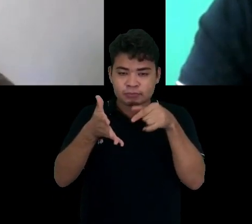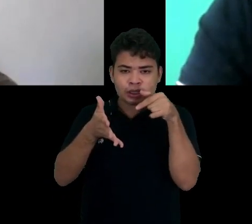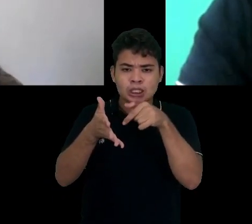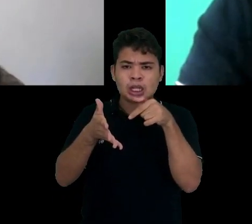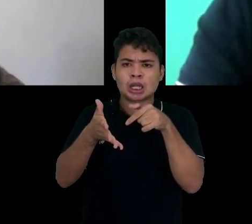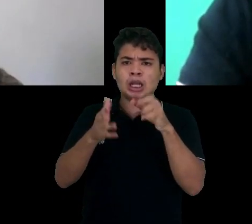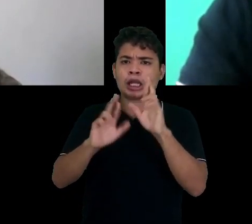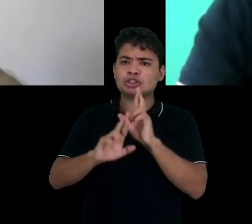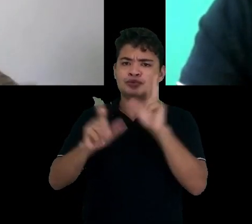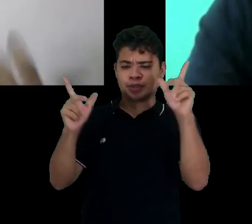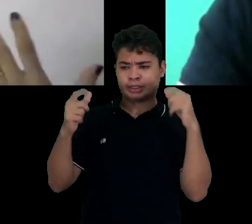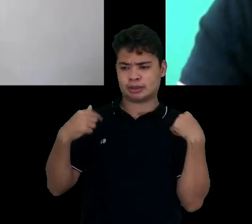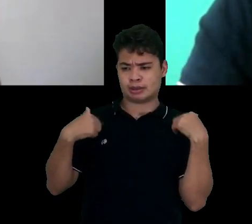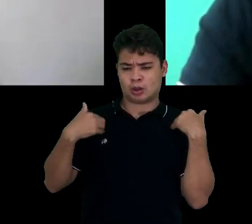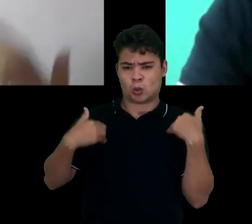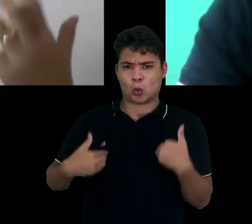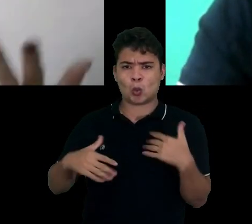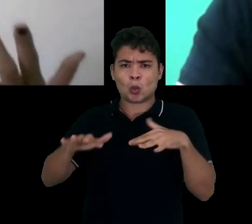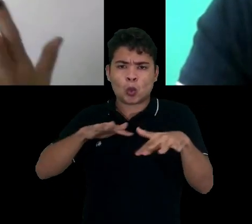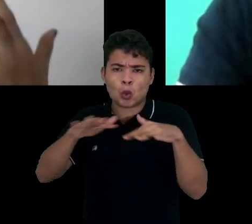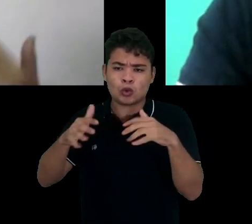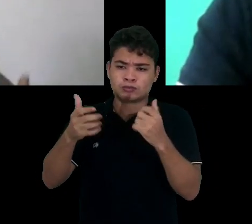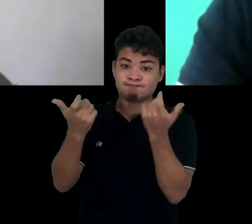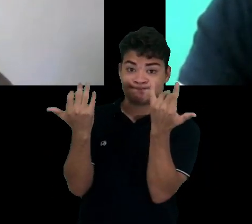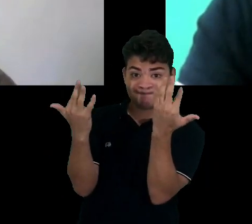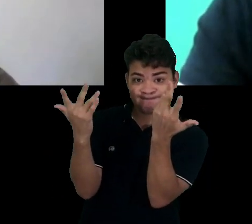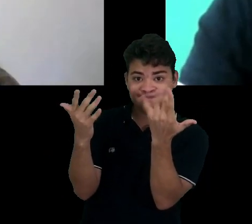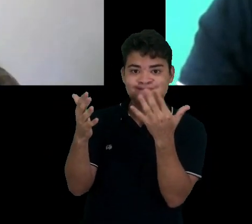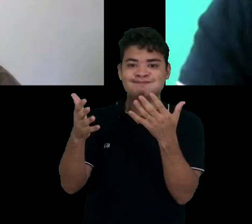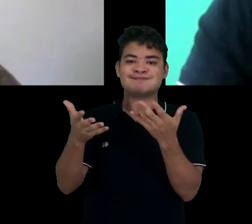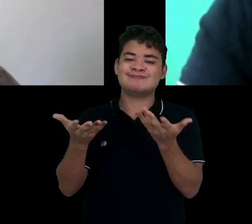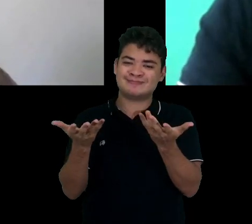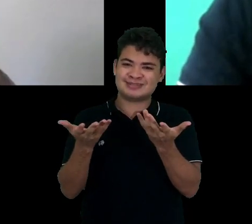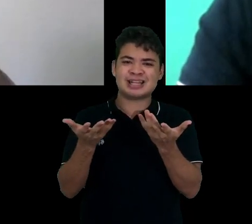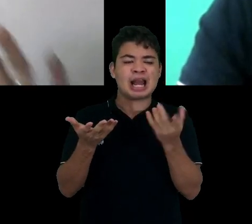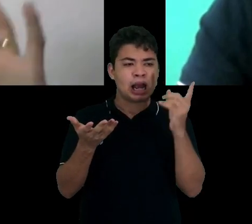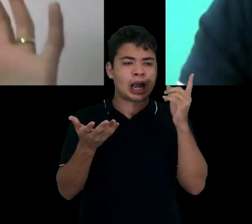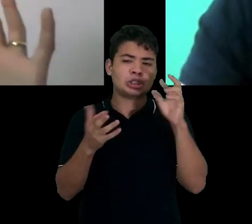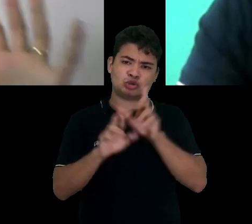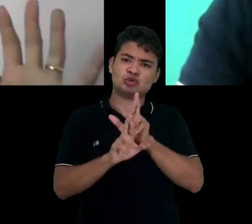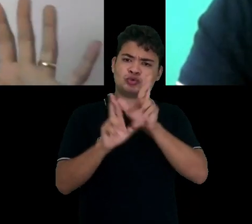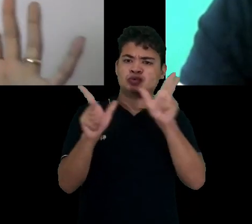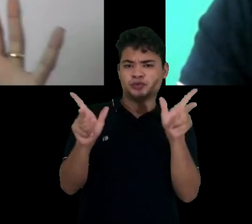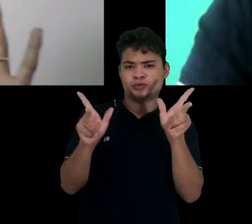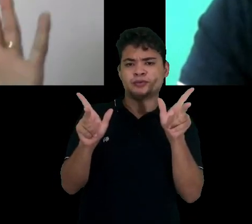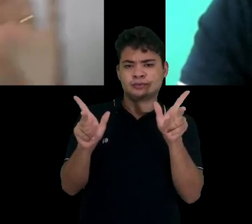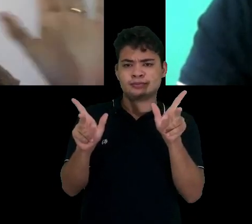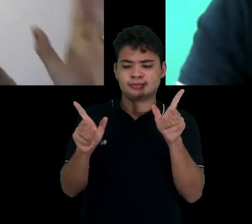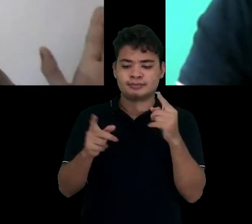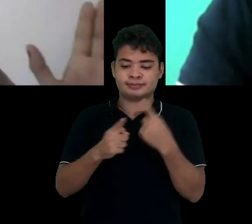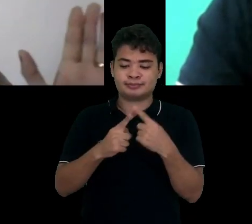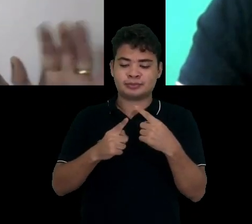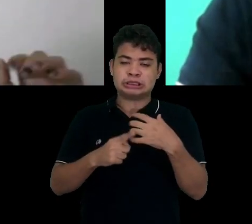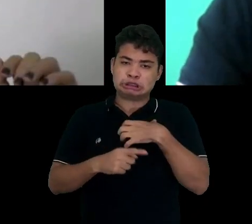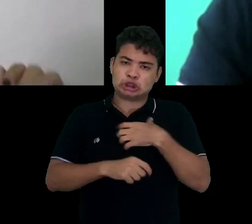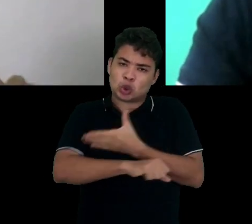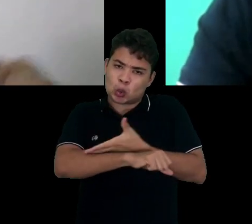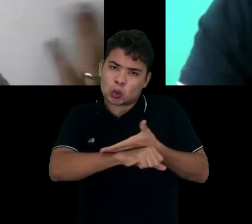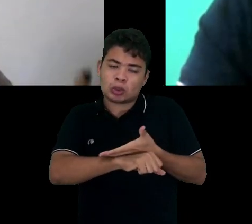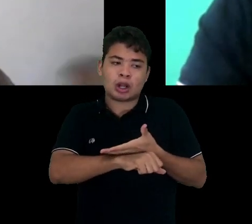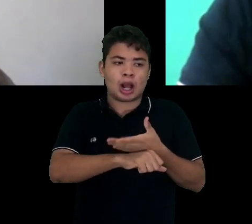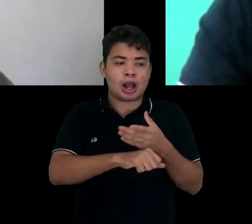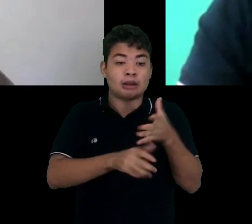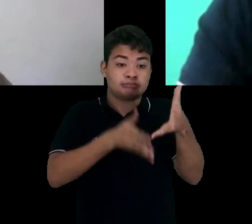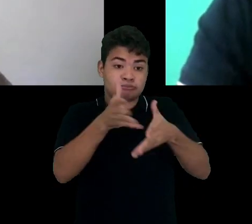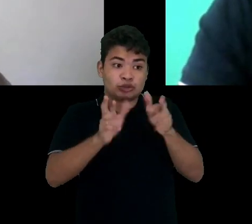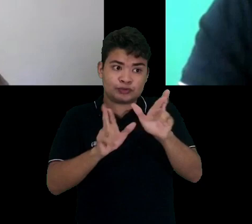vamos dizer assim, você usa linguagem corporal, né? As mãos, obviamente, né? É um pouco diferente, vamos dizer assim, nesse sentido. Então, com